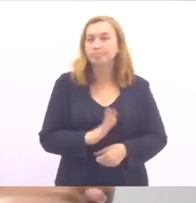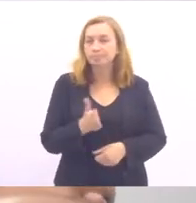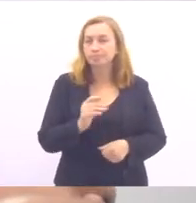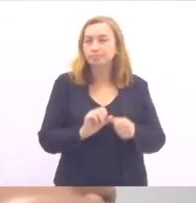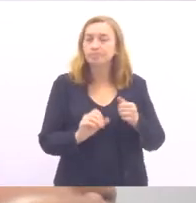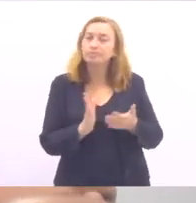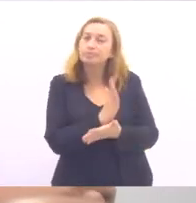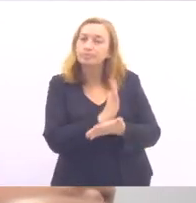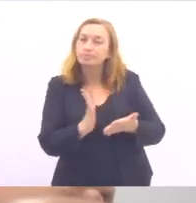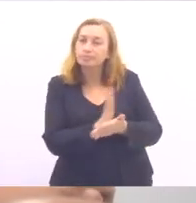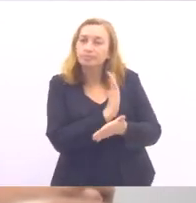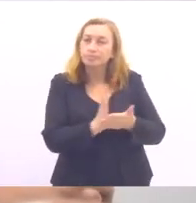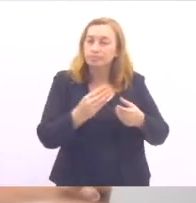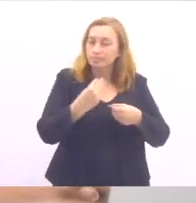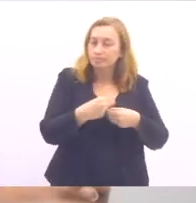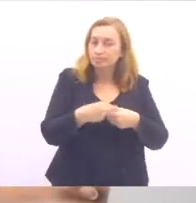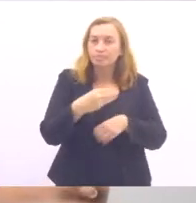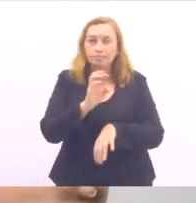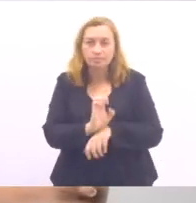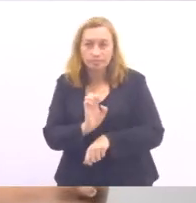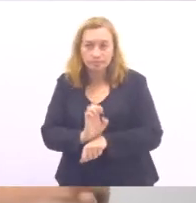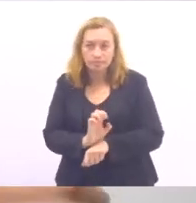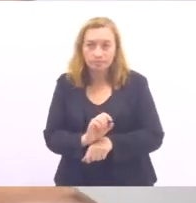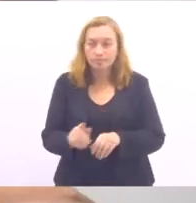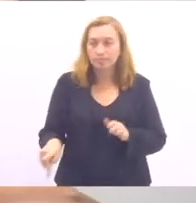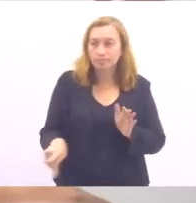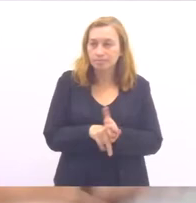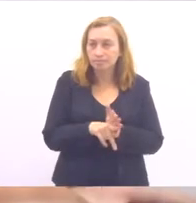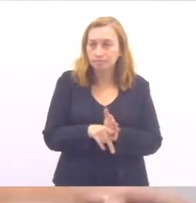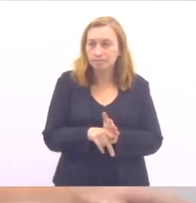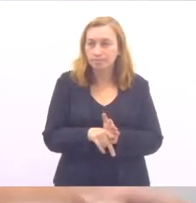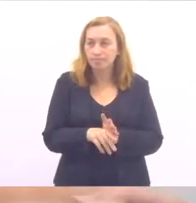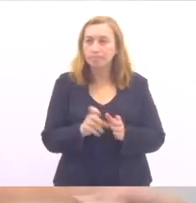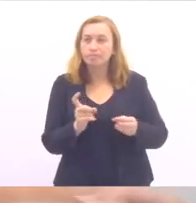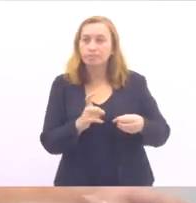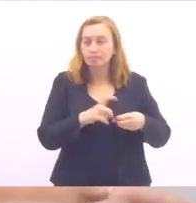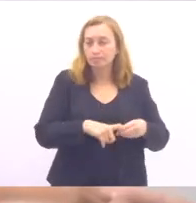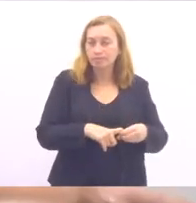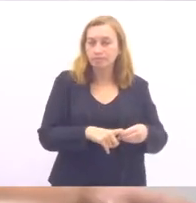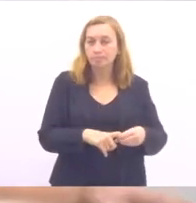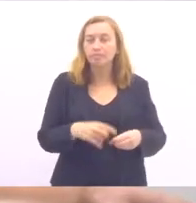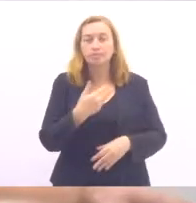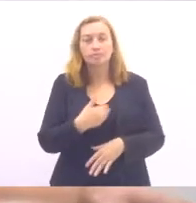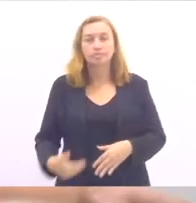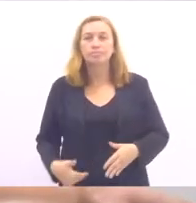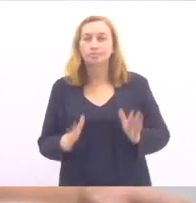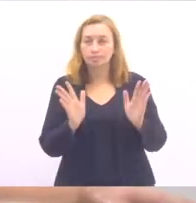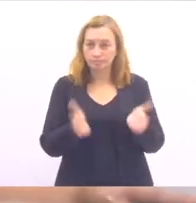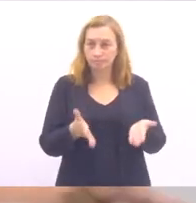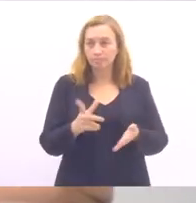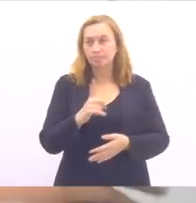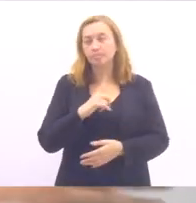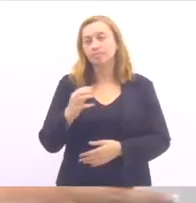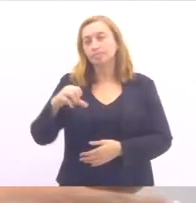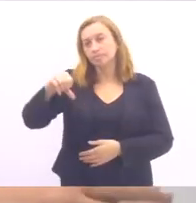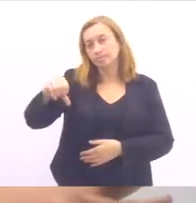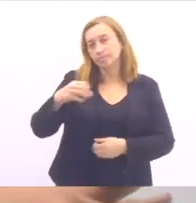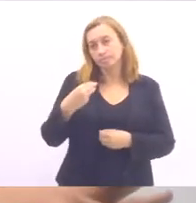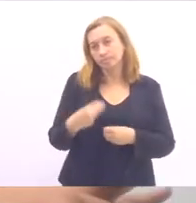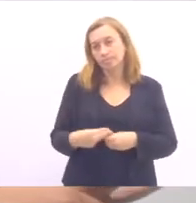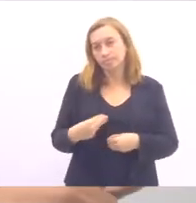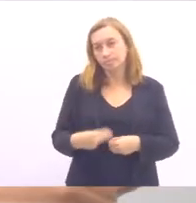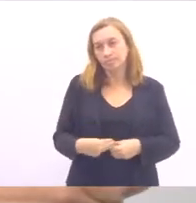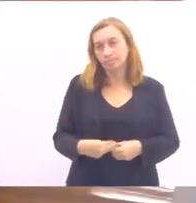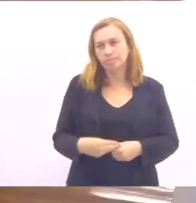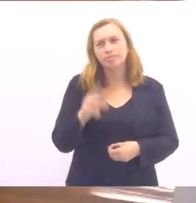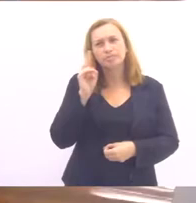em alguns municípios que o Estado faz parte de um consórcio público. Então, hoje, a gente já tem 9 municípios que